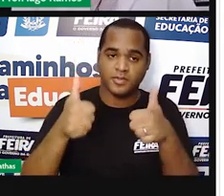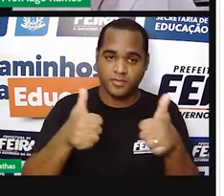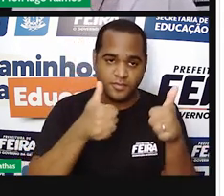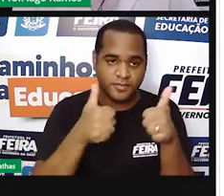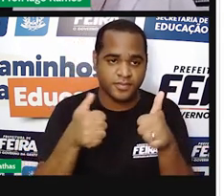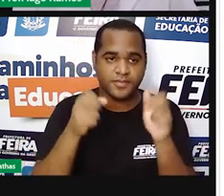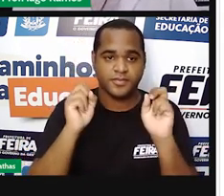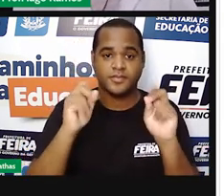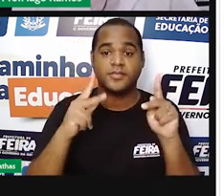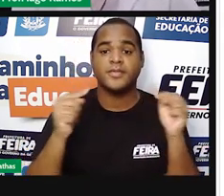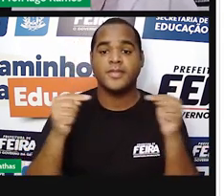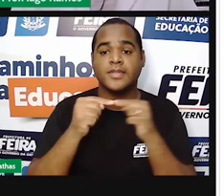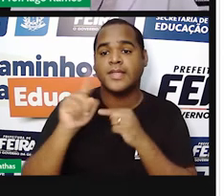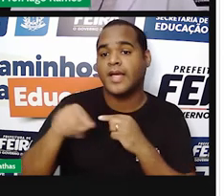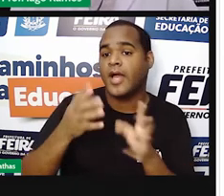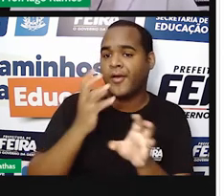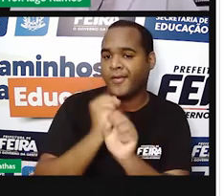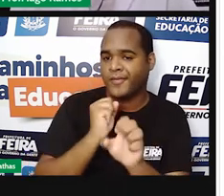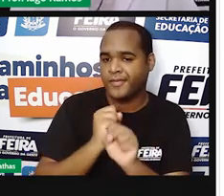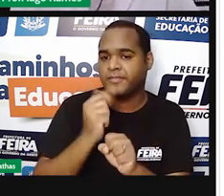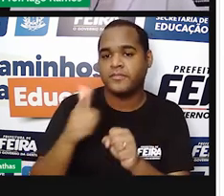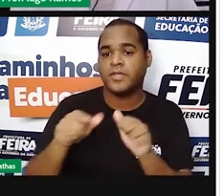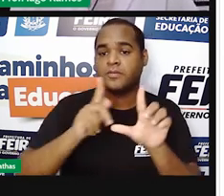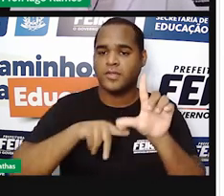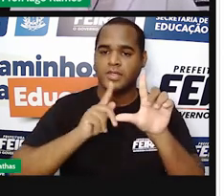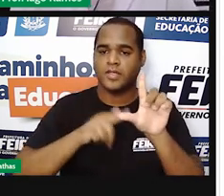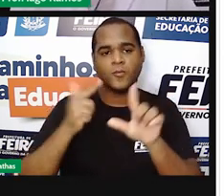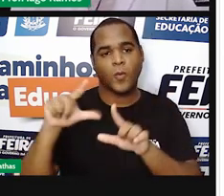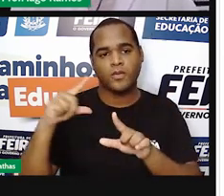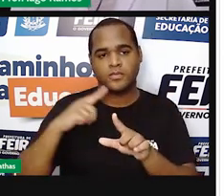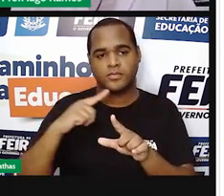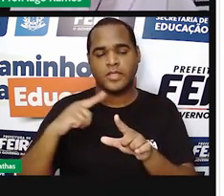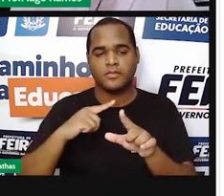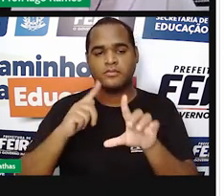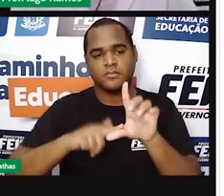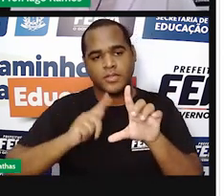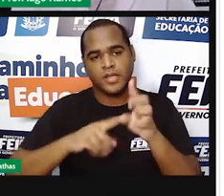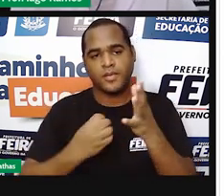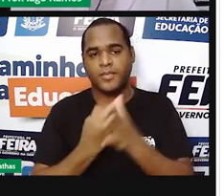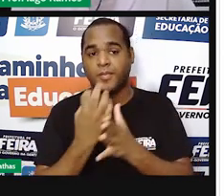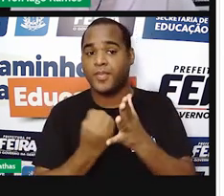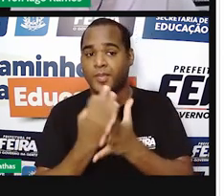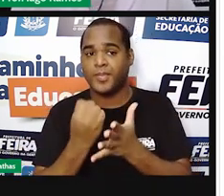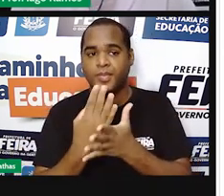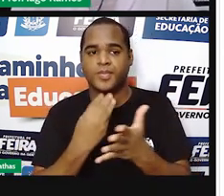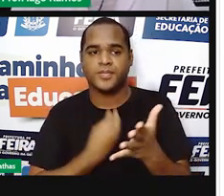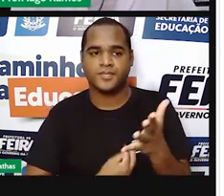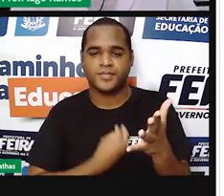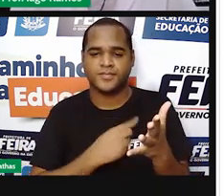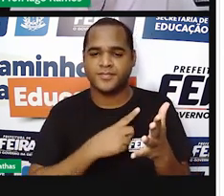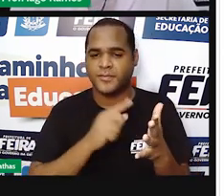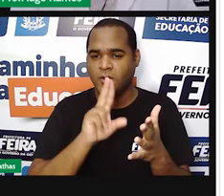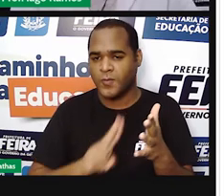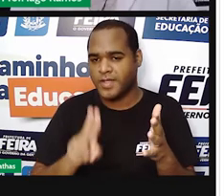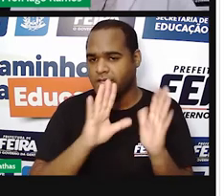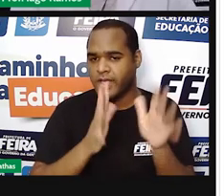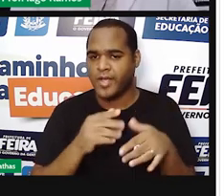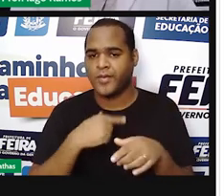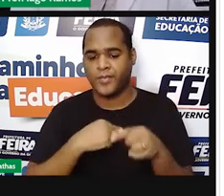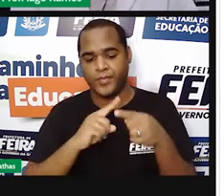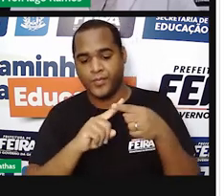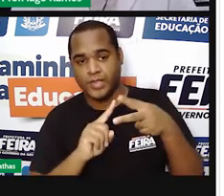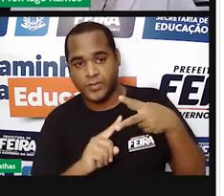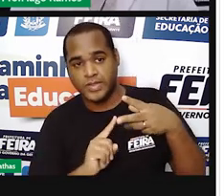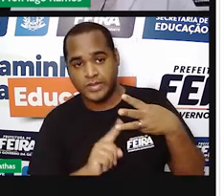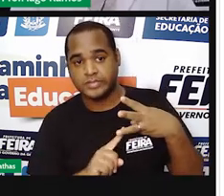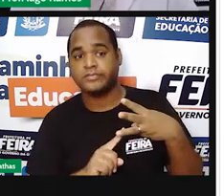a beleza só que agora vem outra letra aqui que essa Alecrim que vai aparecer aqui ó eu já